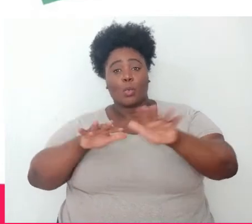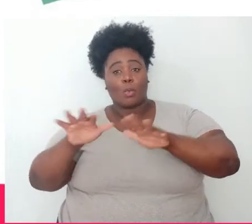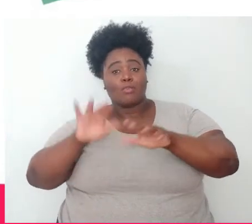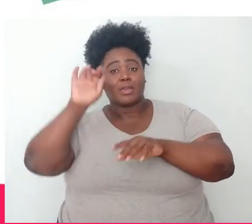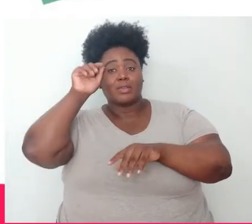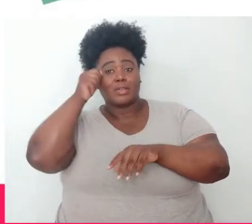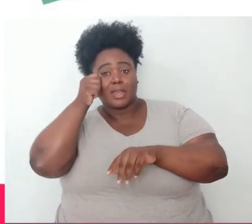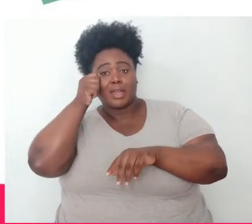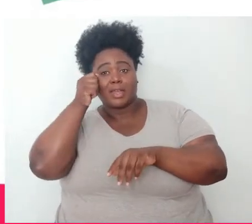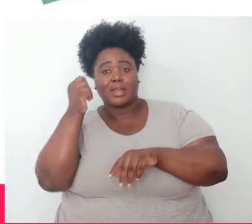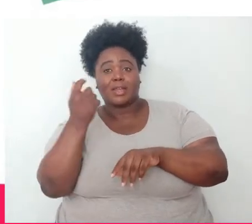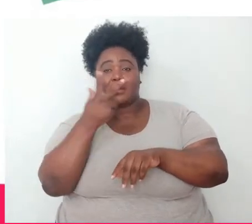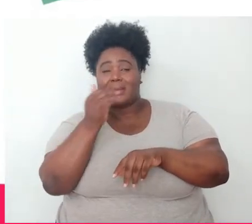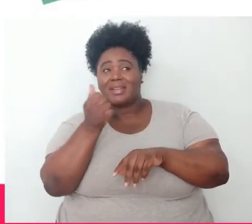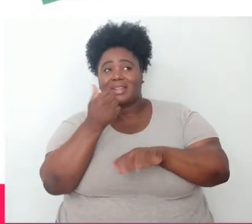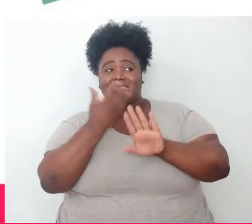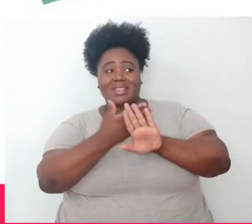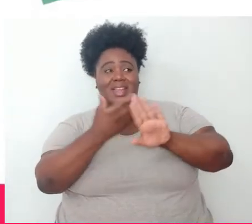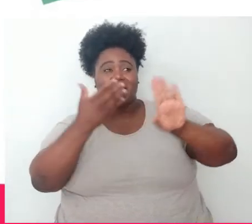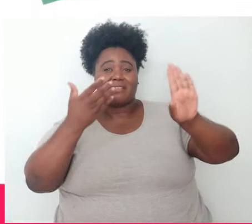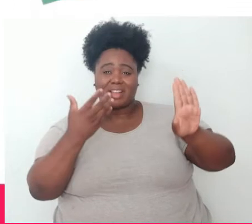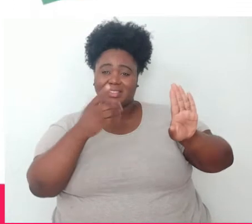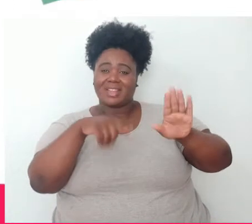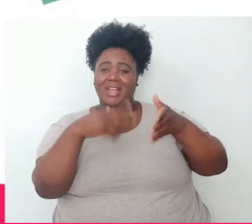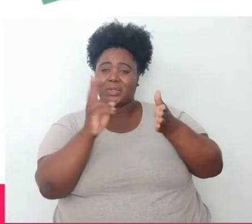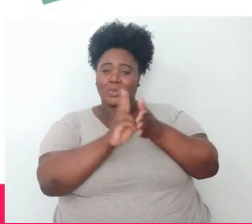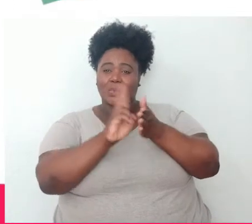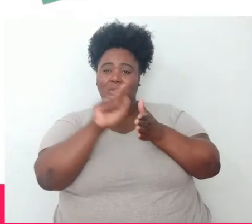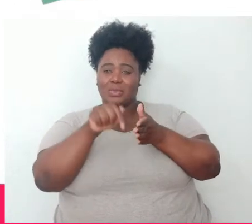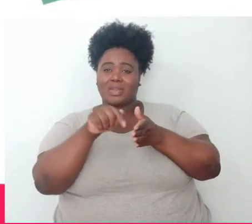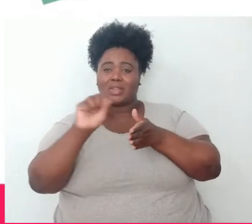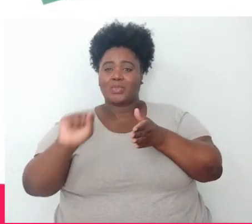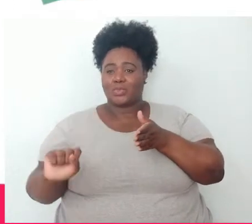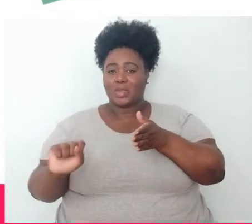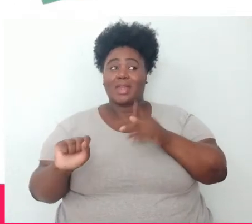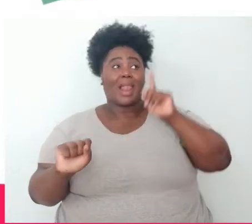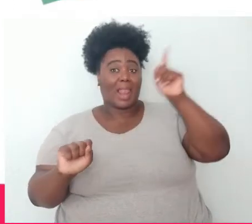negro ainda um pouco descolado da questão indígena aqui no Sudeste.